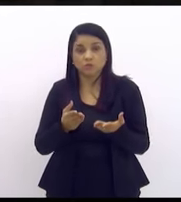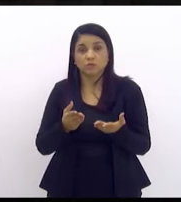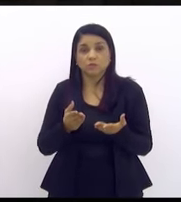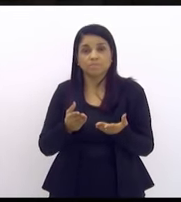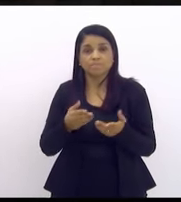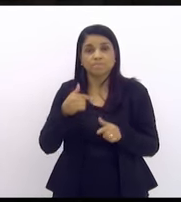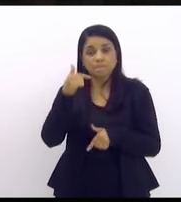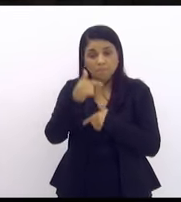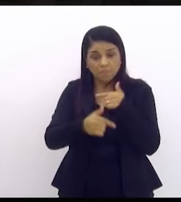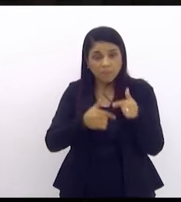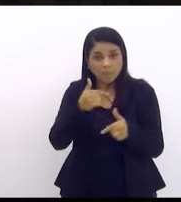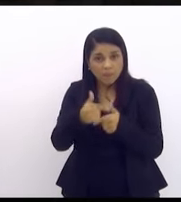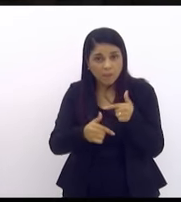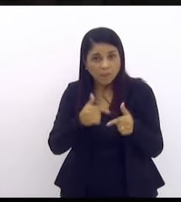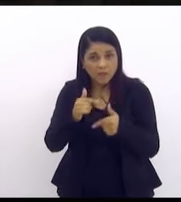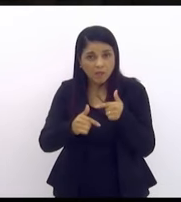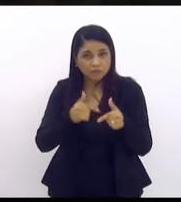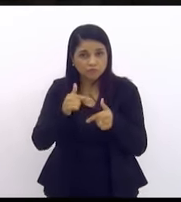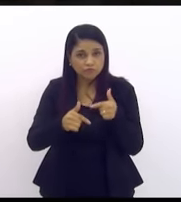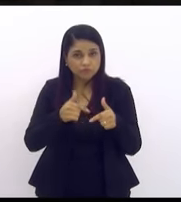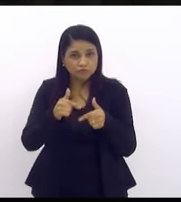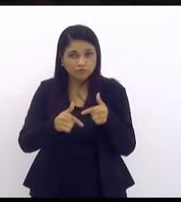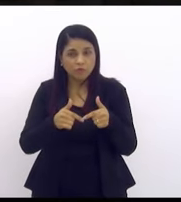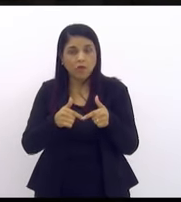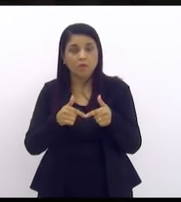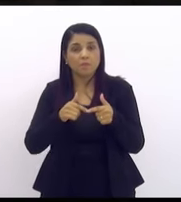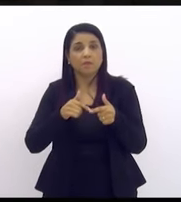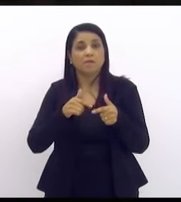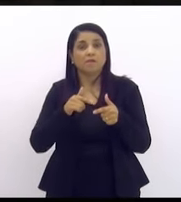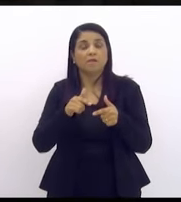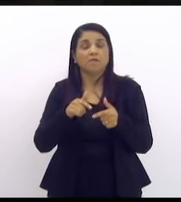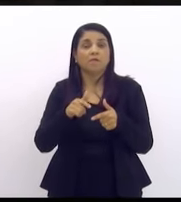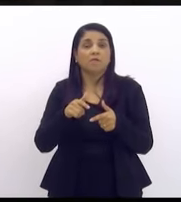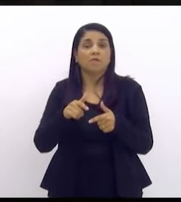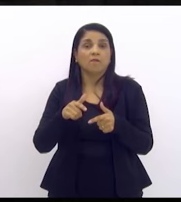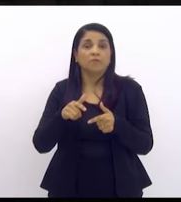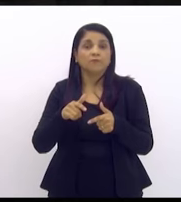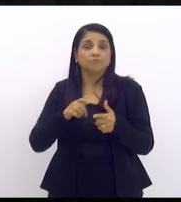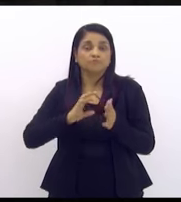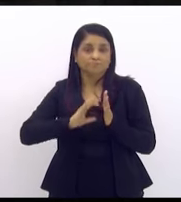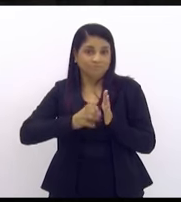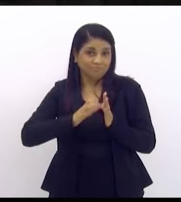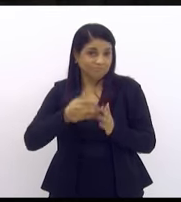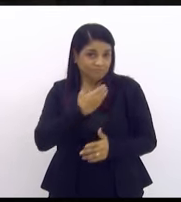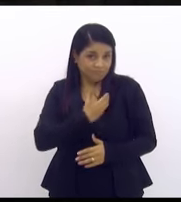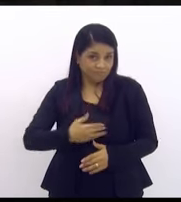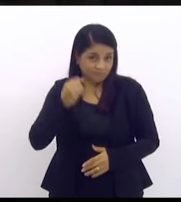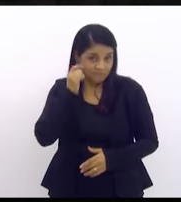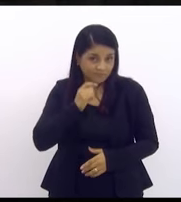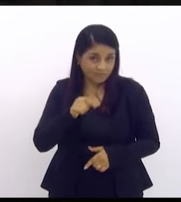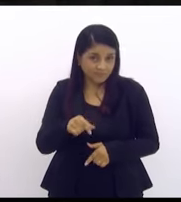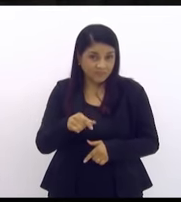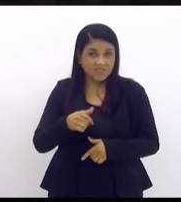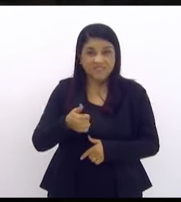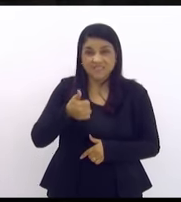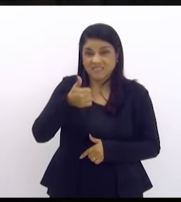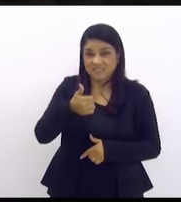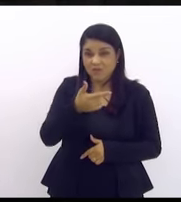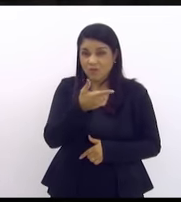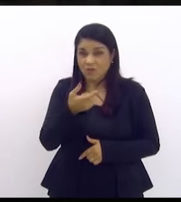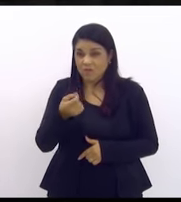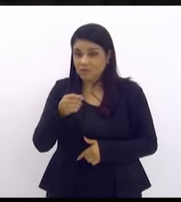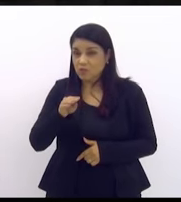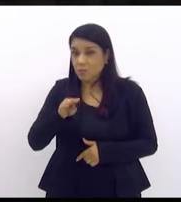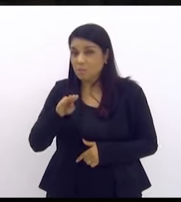o trabalho que já vem sendo feito pela sua bancada historicamente e falar que são mais de 120 bi em